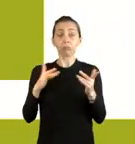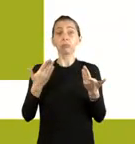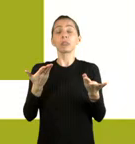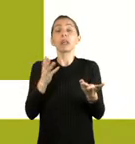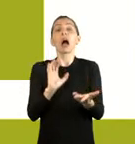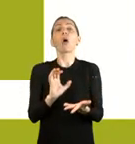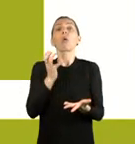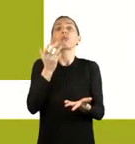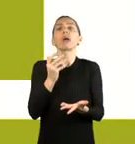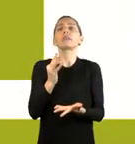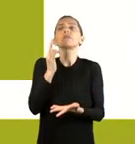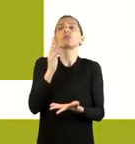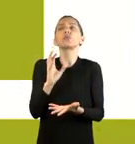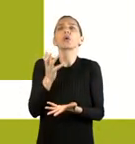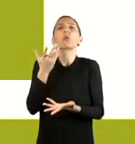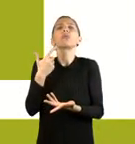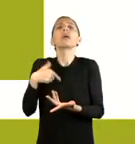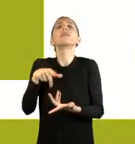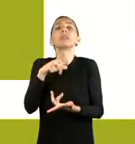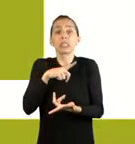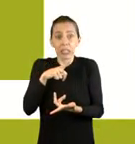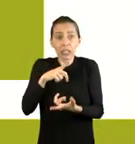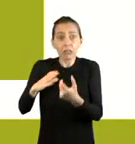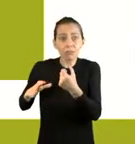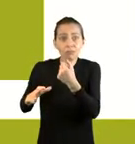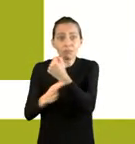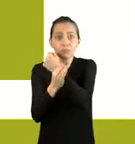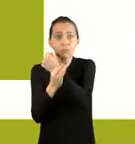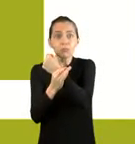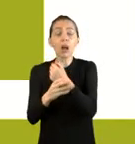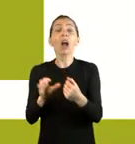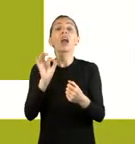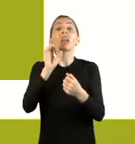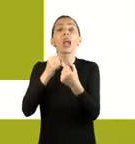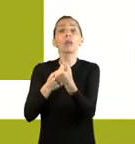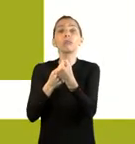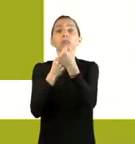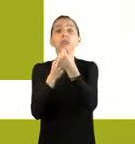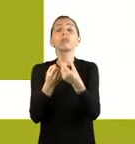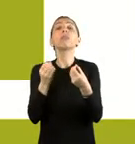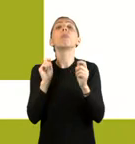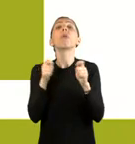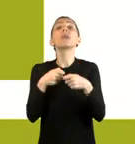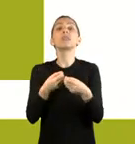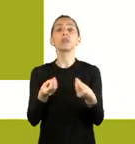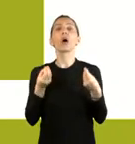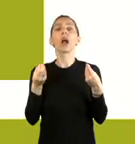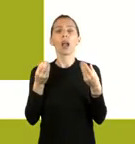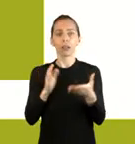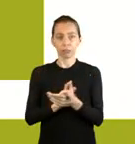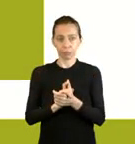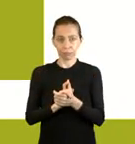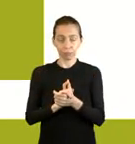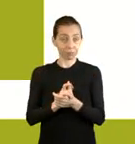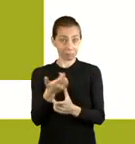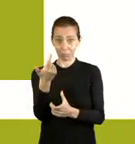alguma coisa com você dessa forma, quem que te ampara? Se não tem